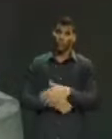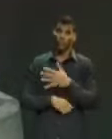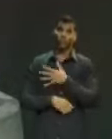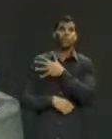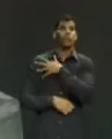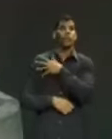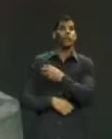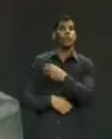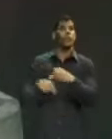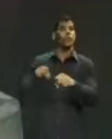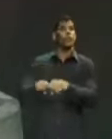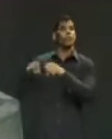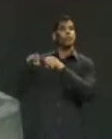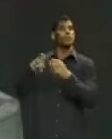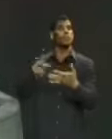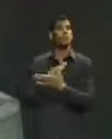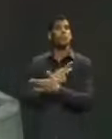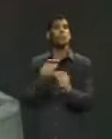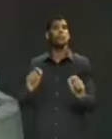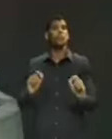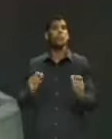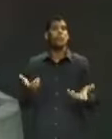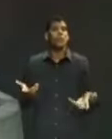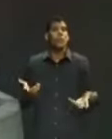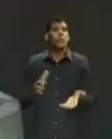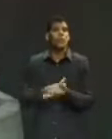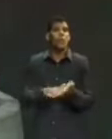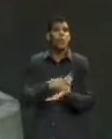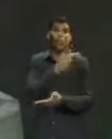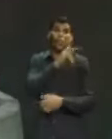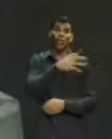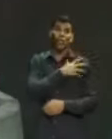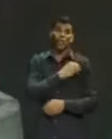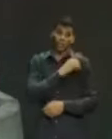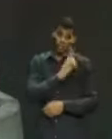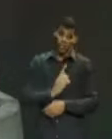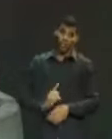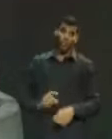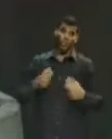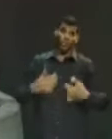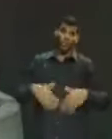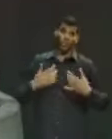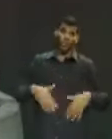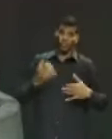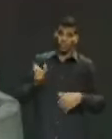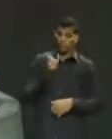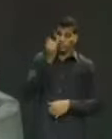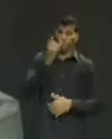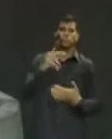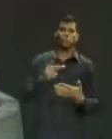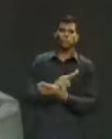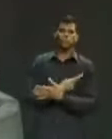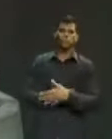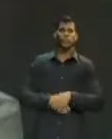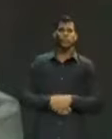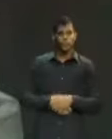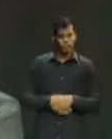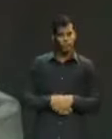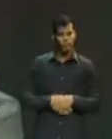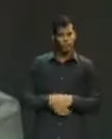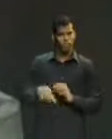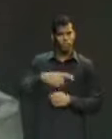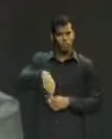violência e nada aconteceu, nada foi responsabilizado. Nós temos que compreender